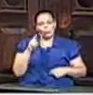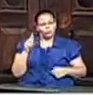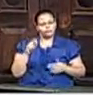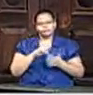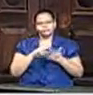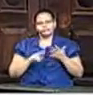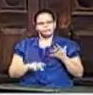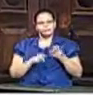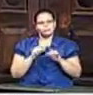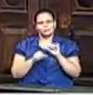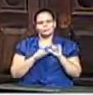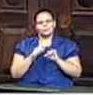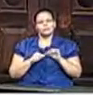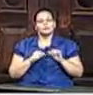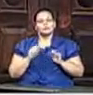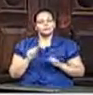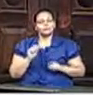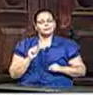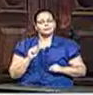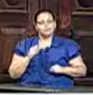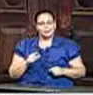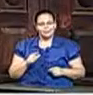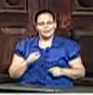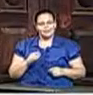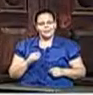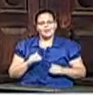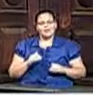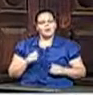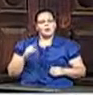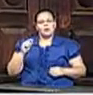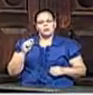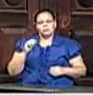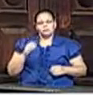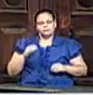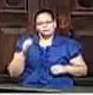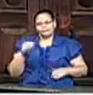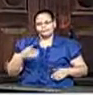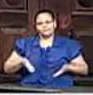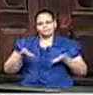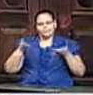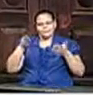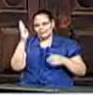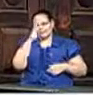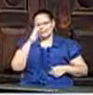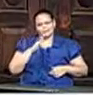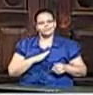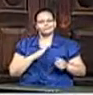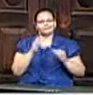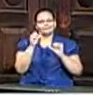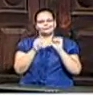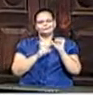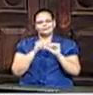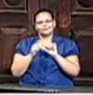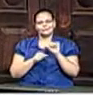medidas. Aquilo que garantia a soberania nacional foi completamente modificado.